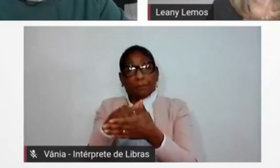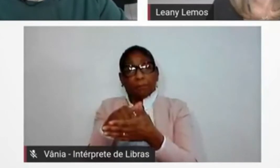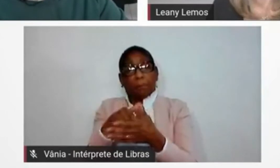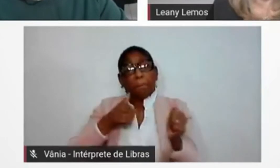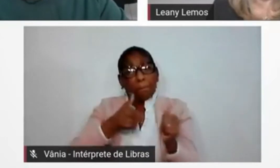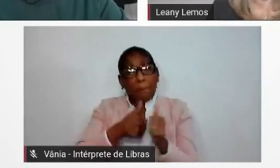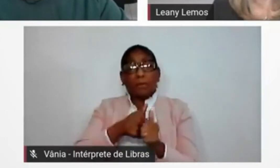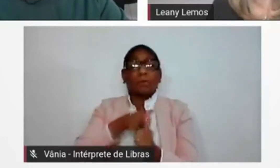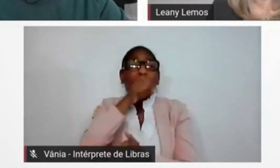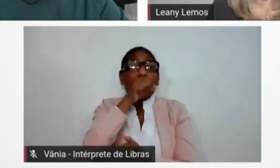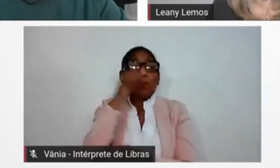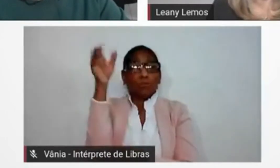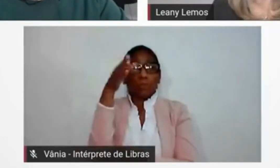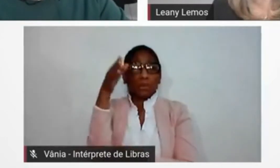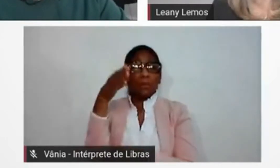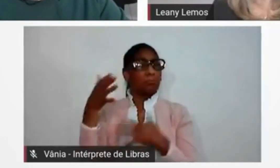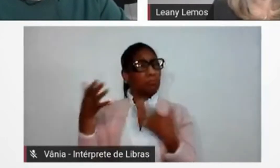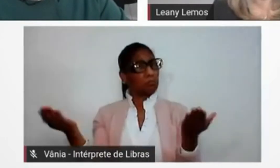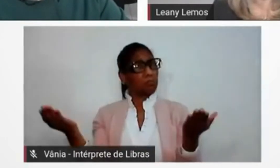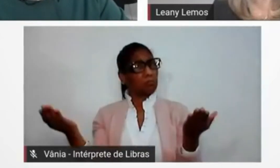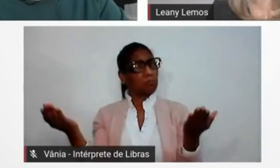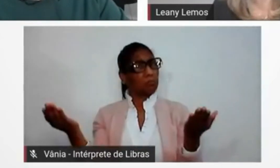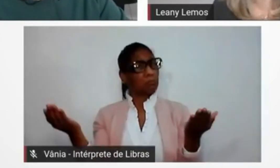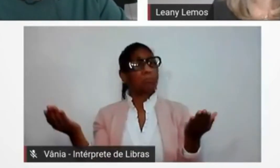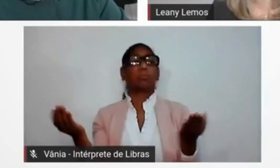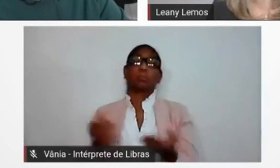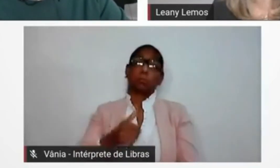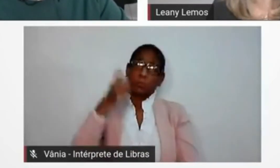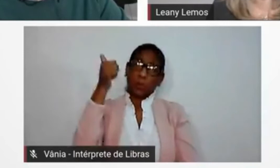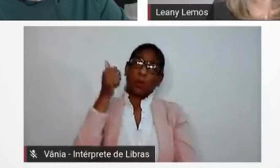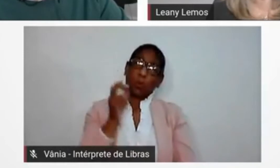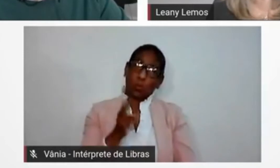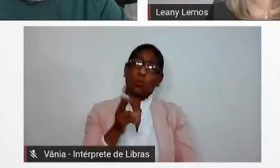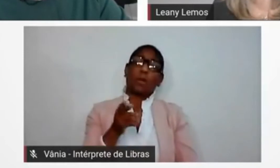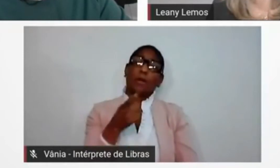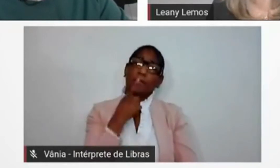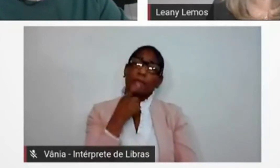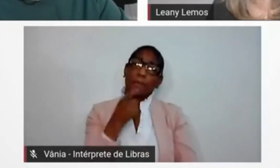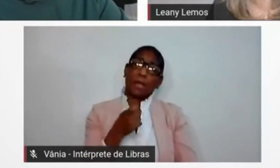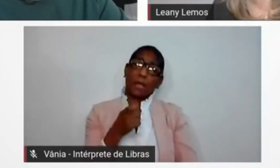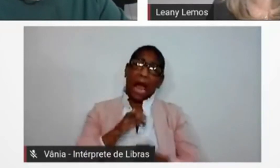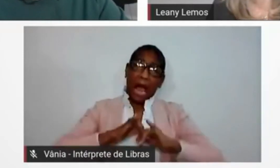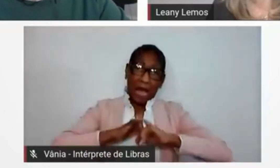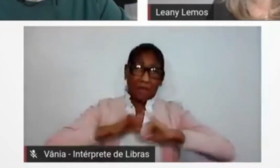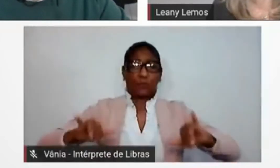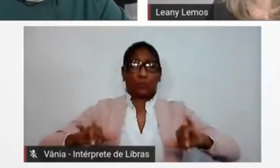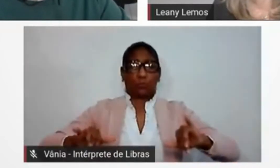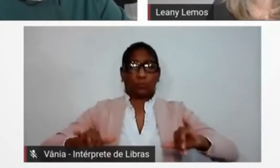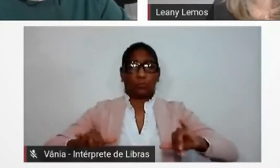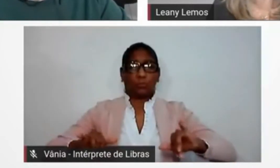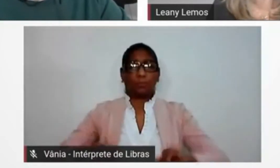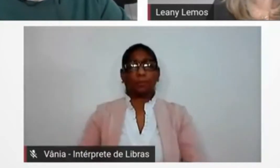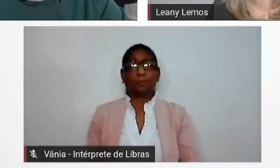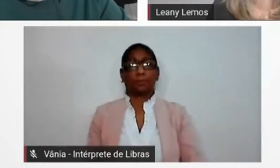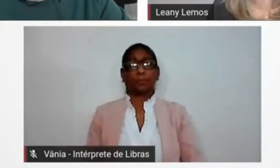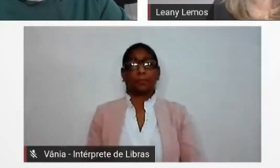bandeira laranja. Então nós preferimos aqui, né, manter na bandeira vermelha como um alerta, mesmo que as